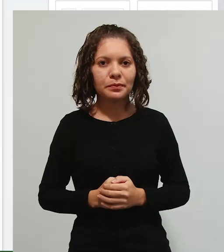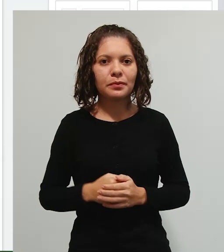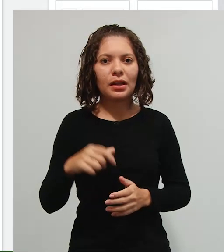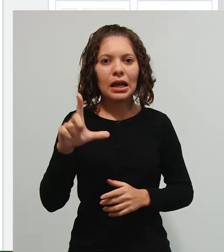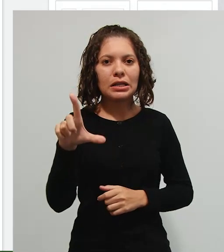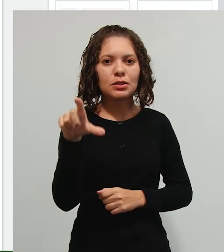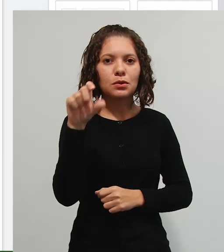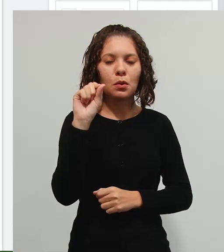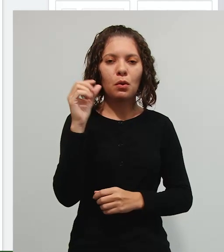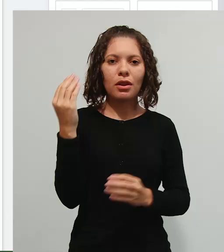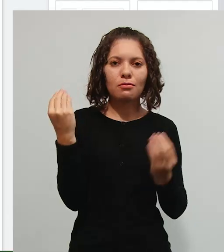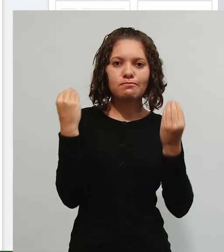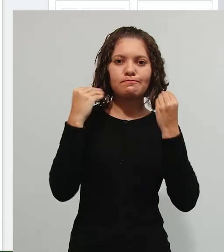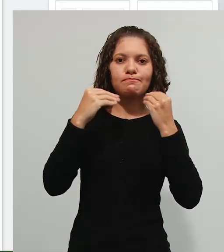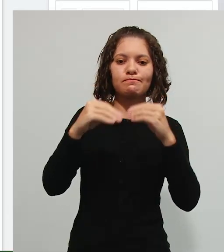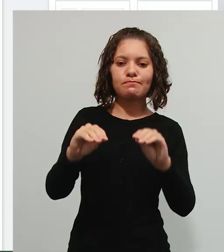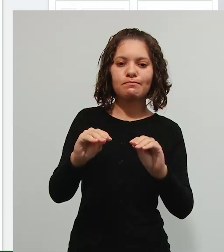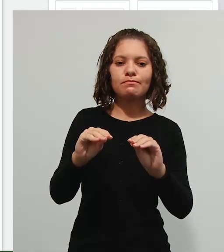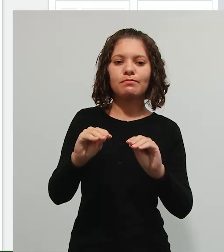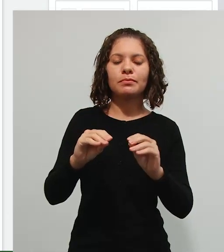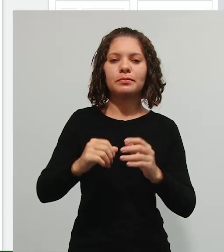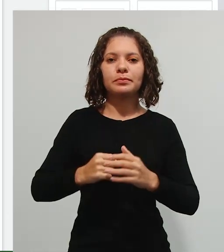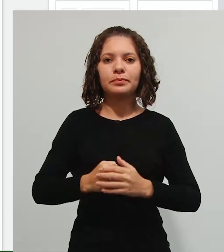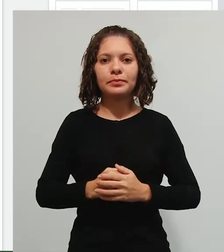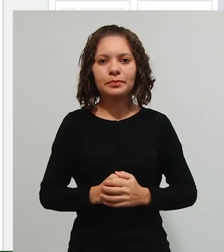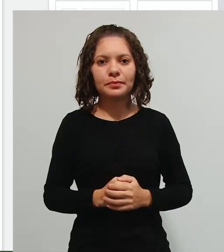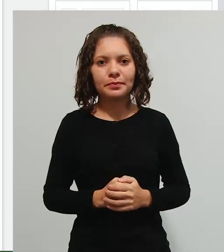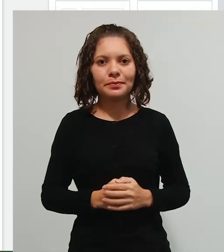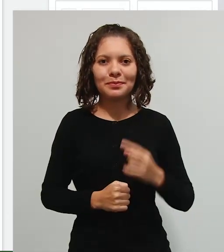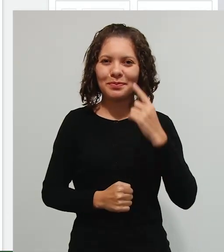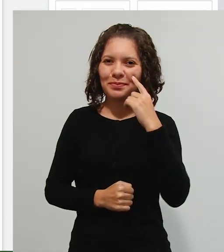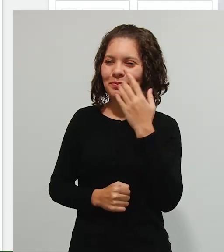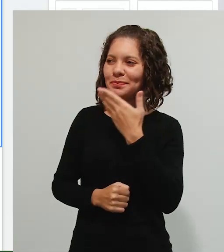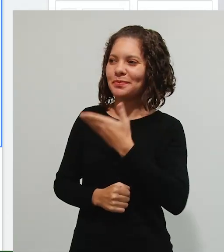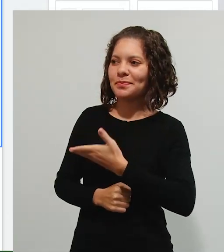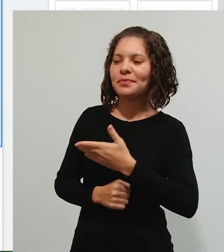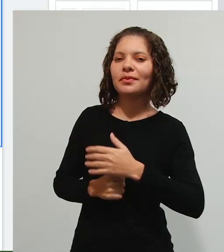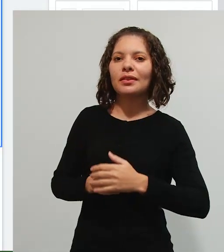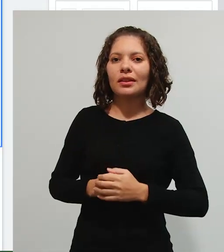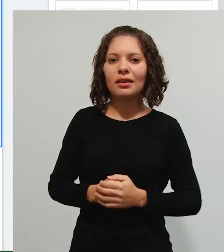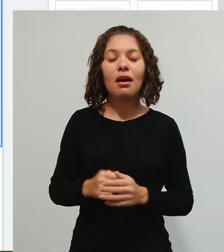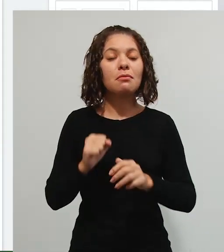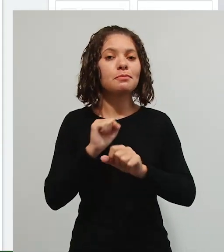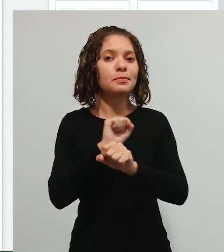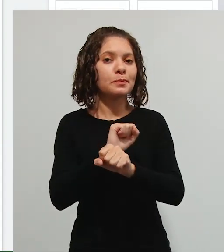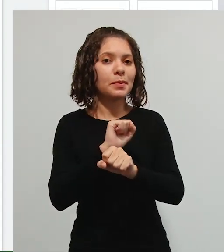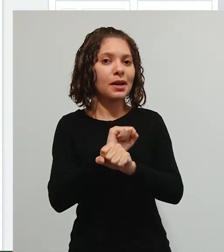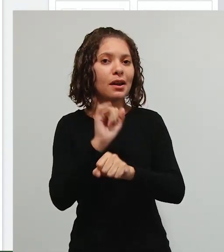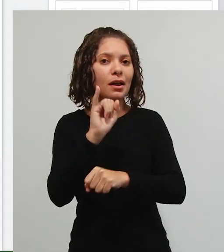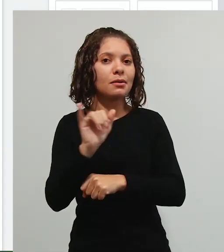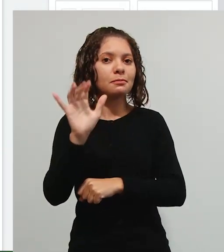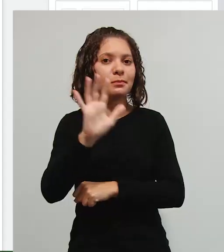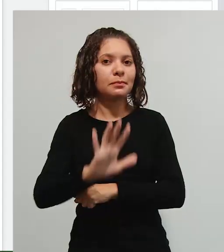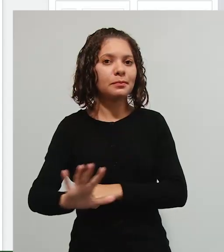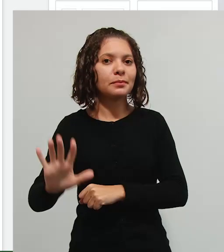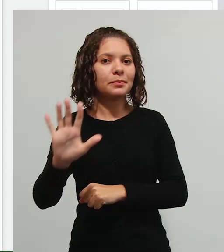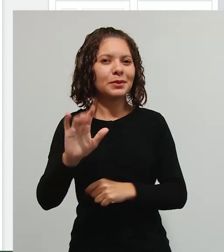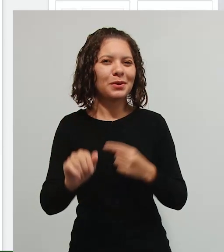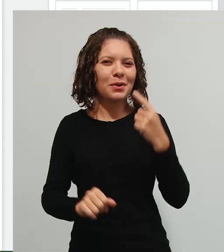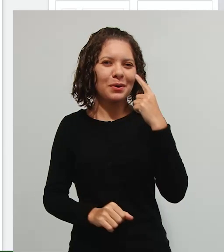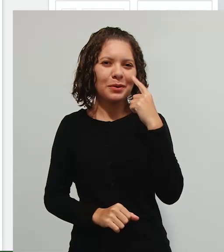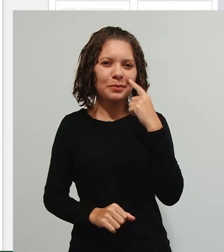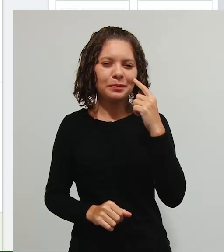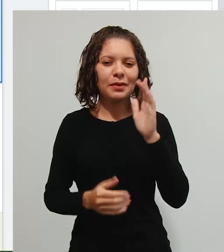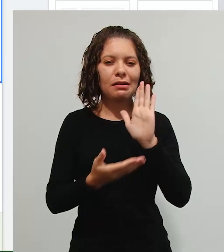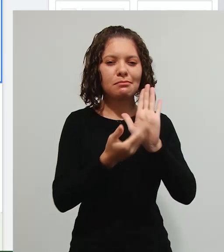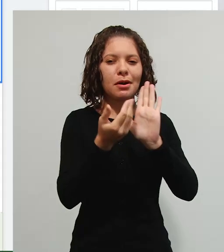aqui no seu canto direito. Ele vai carregar a imagem, então olha só, aqui eu vou tirar essa caixa de texto, porque